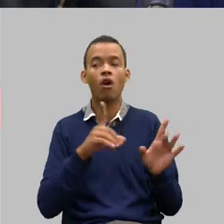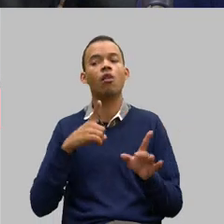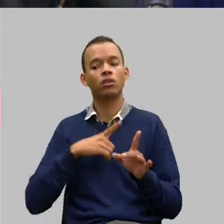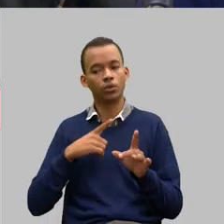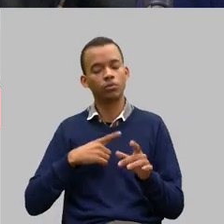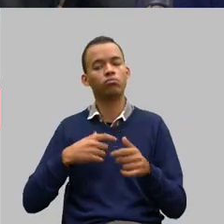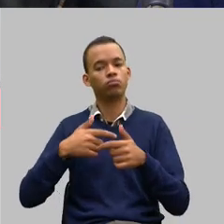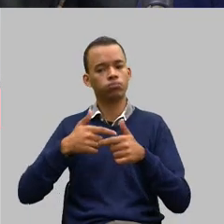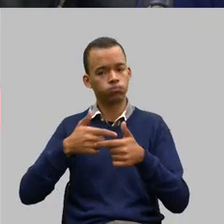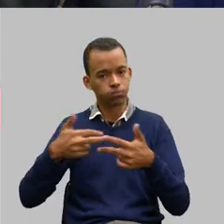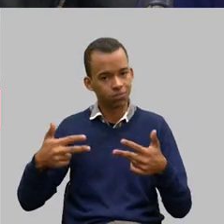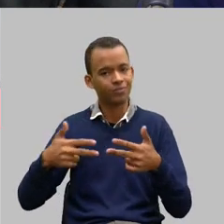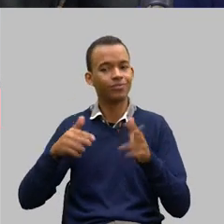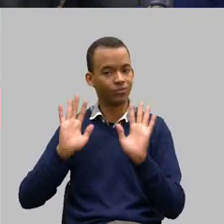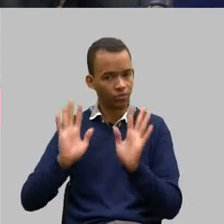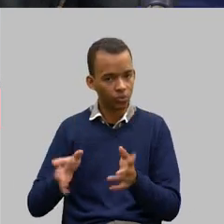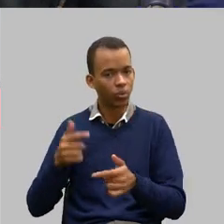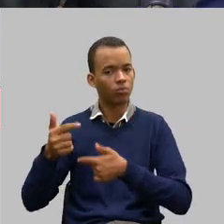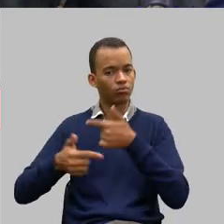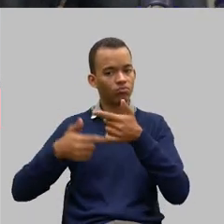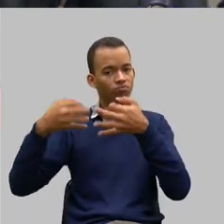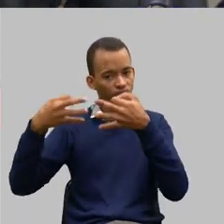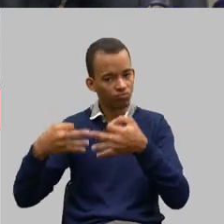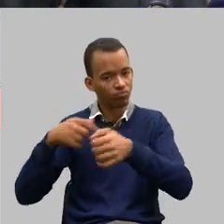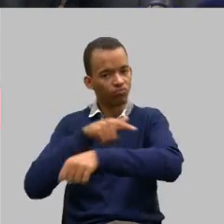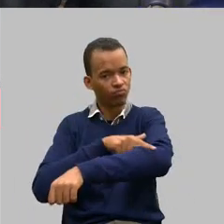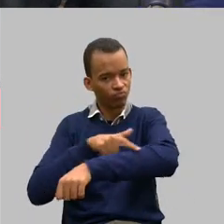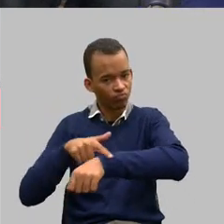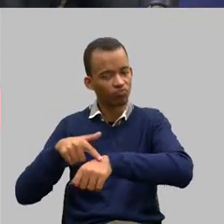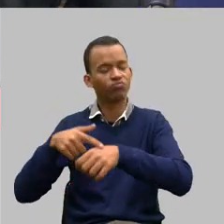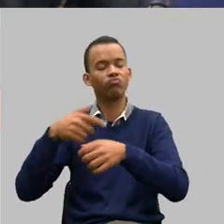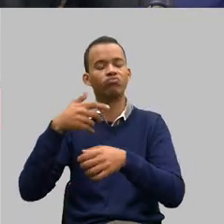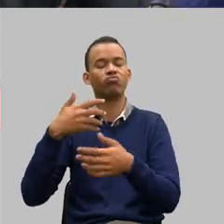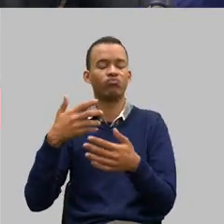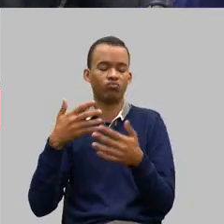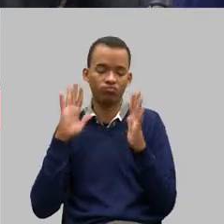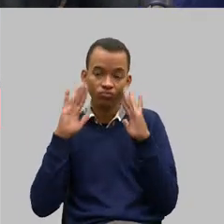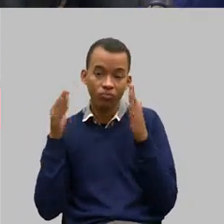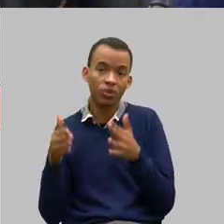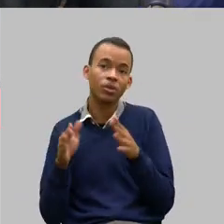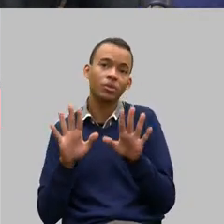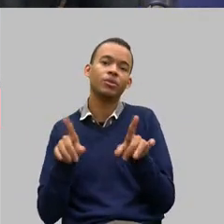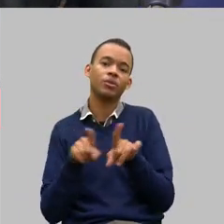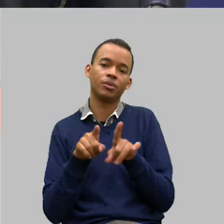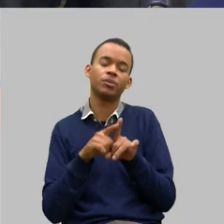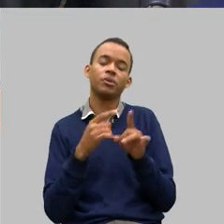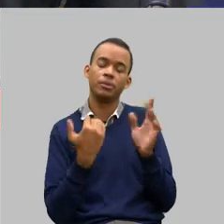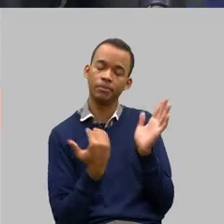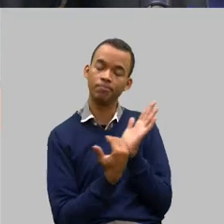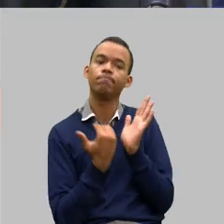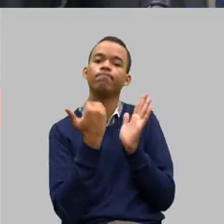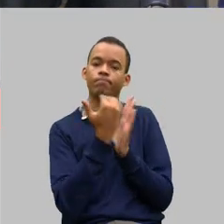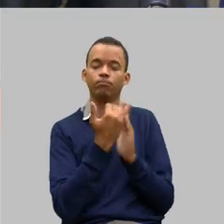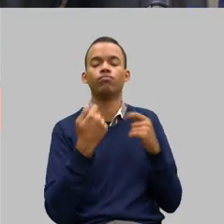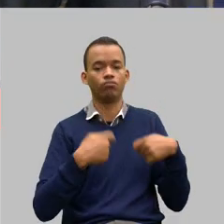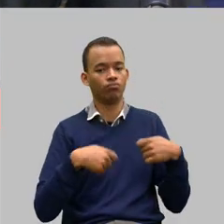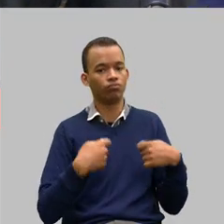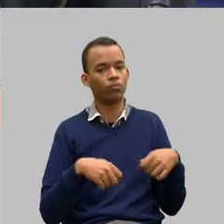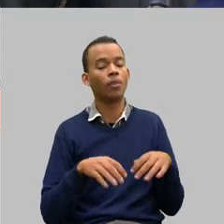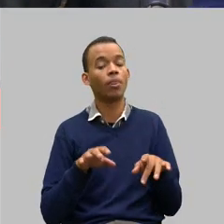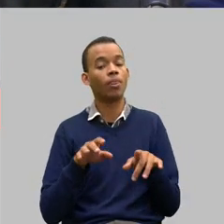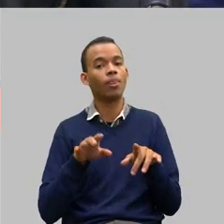seriedade com competência com qualidade agora logicamente que nós precisamos avançar e finalizando também São Sebastião do